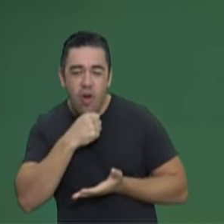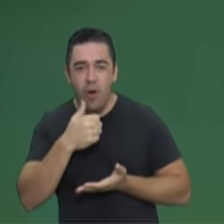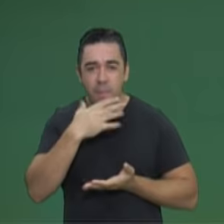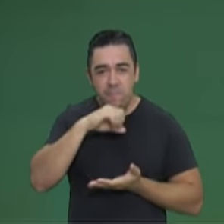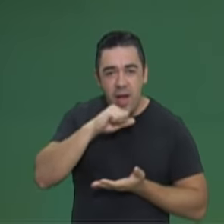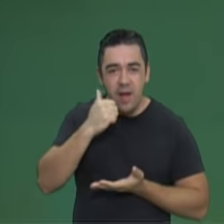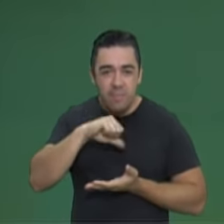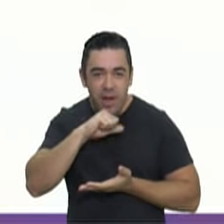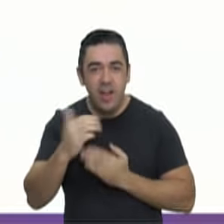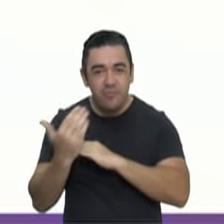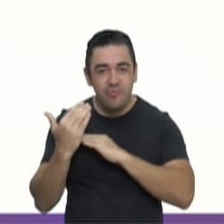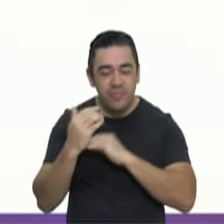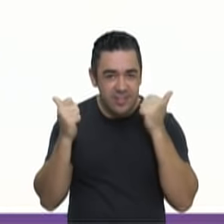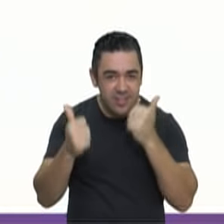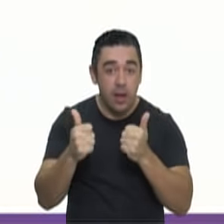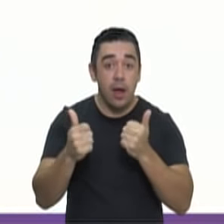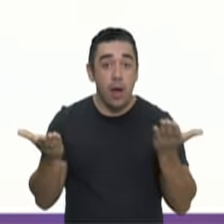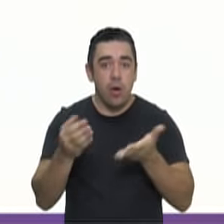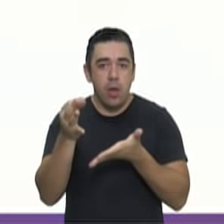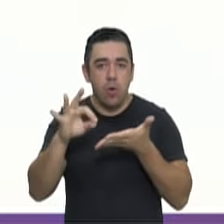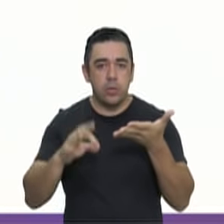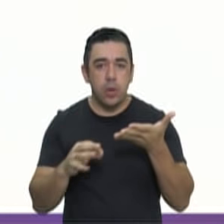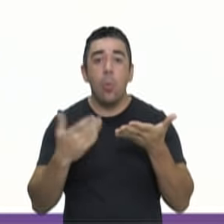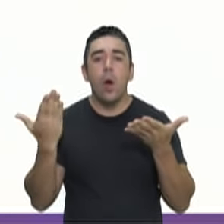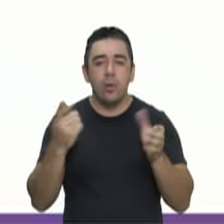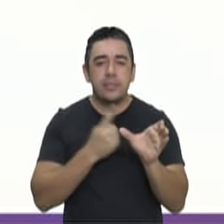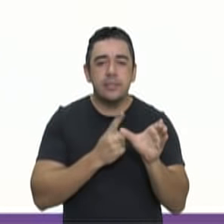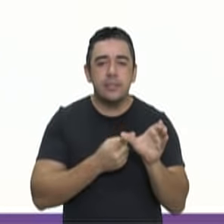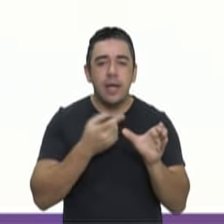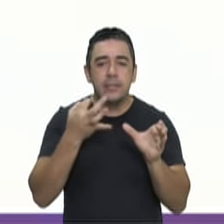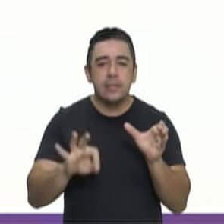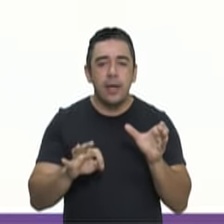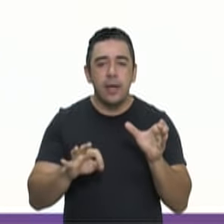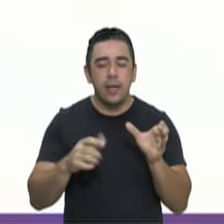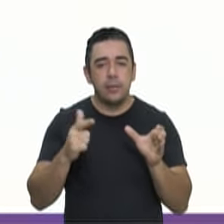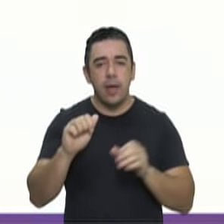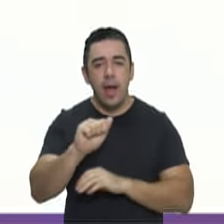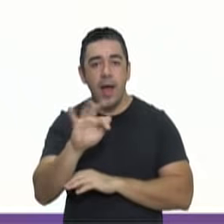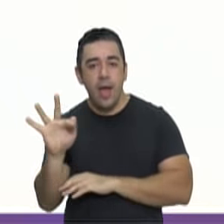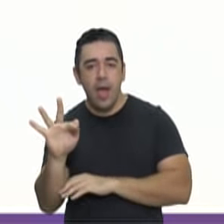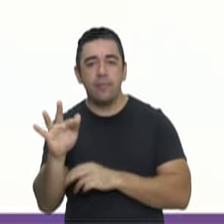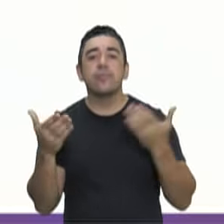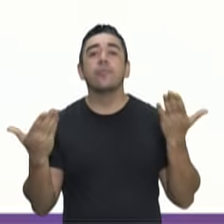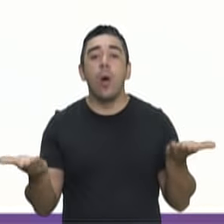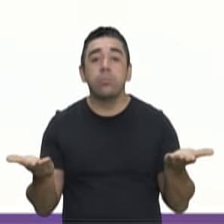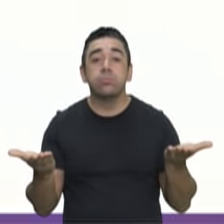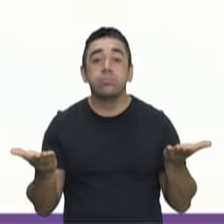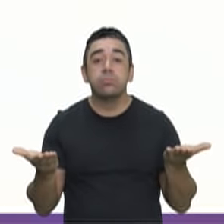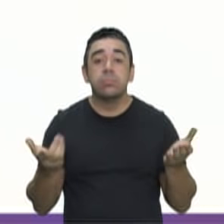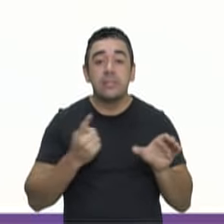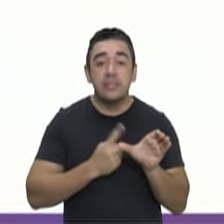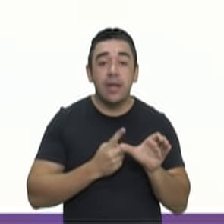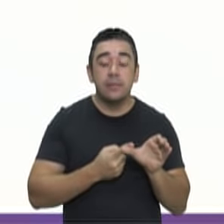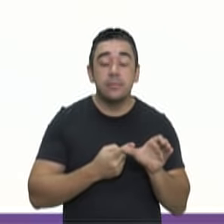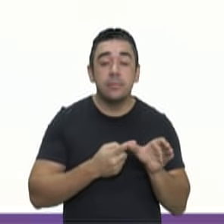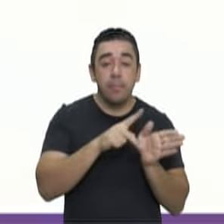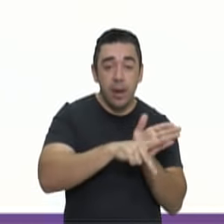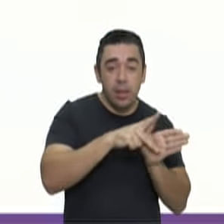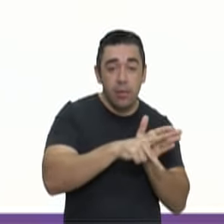lá, vamos para a correção. Qual das cidades a seguir possui o clima tropical sem estação seca do tipo AF? Paranaguá